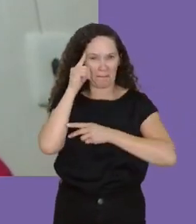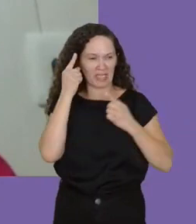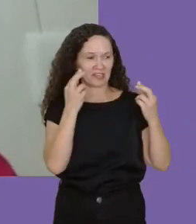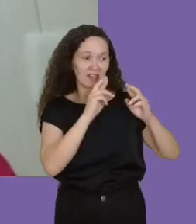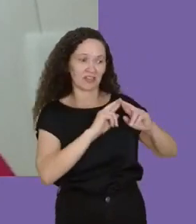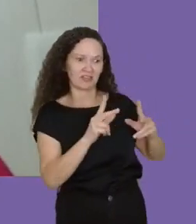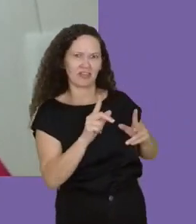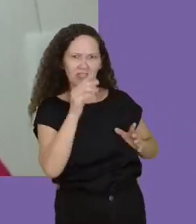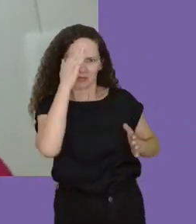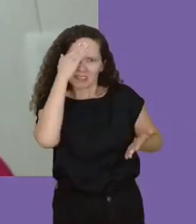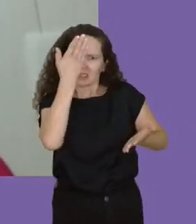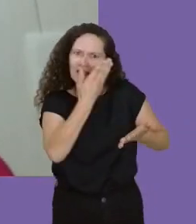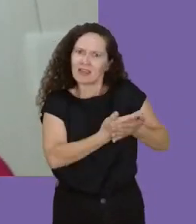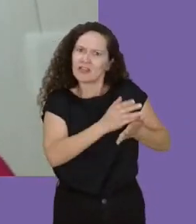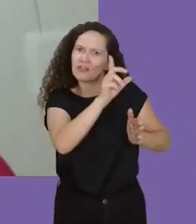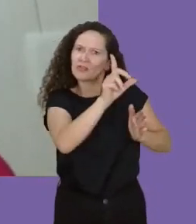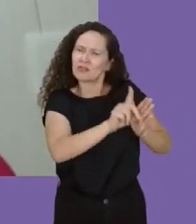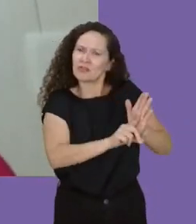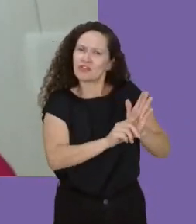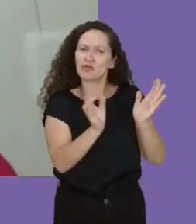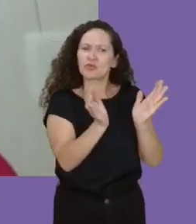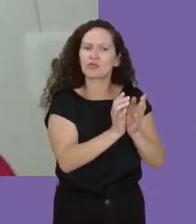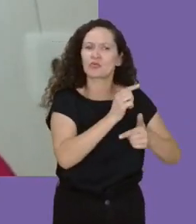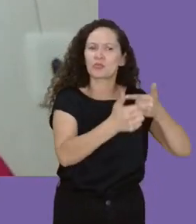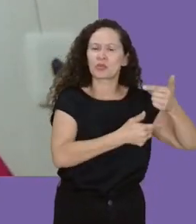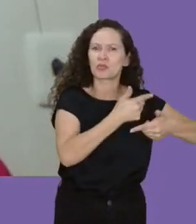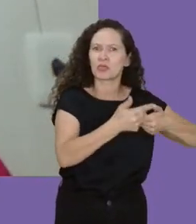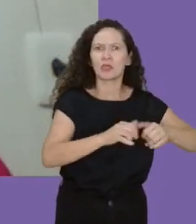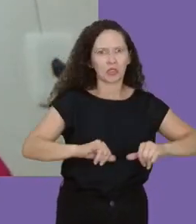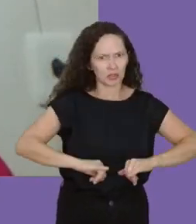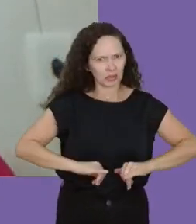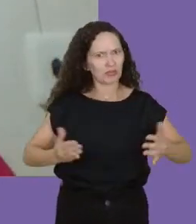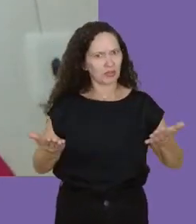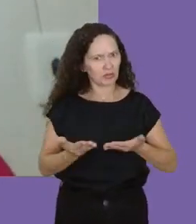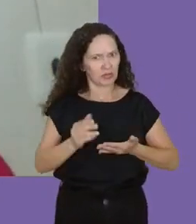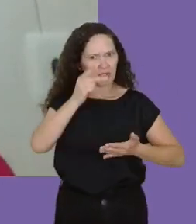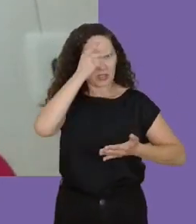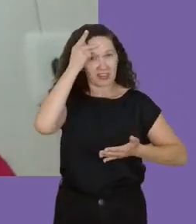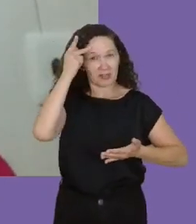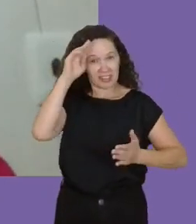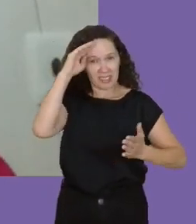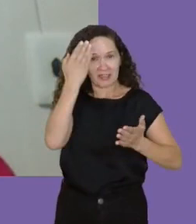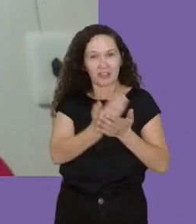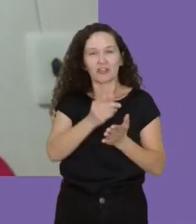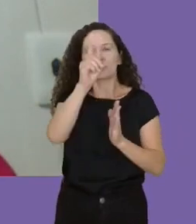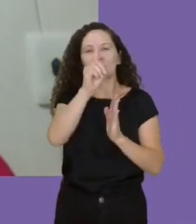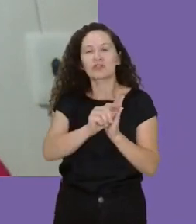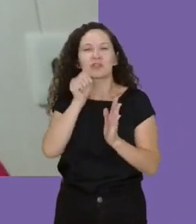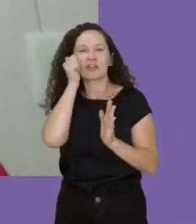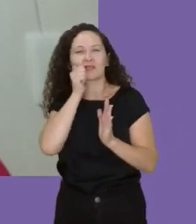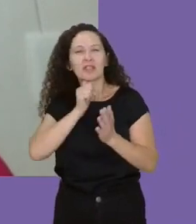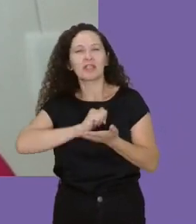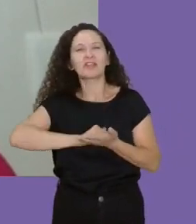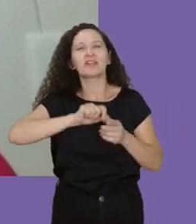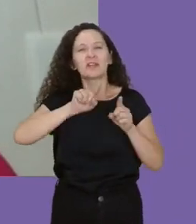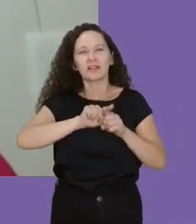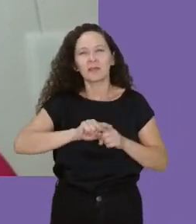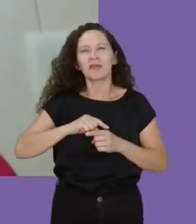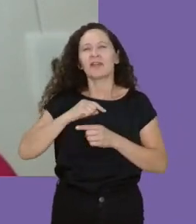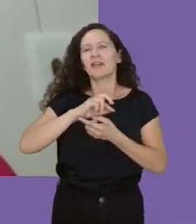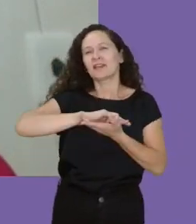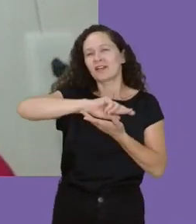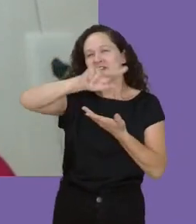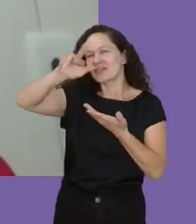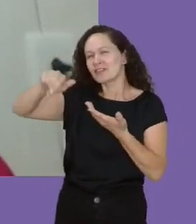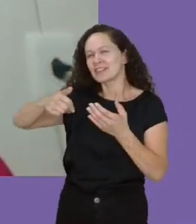quem defende o direito da classe trabalhadora, o direito das mulheres, enfim, o direito da diversidade que a gente tem no nosso país. Então, assim, a